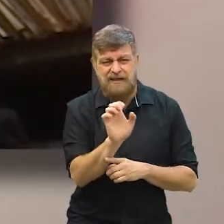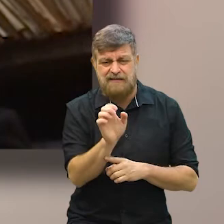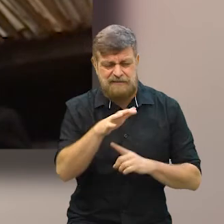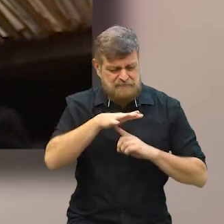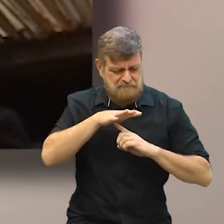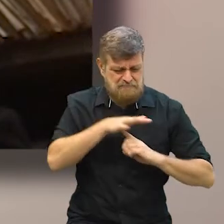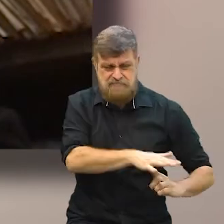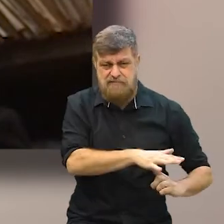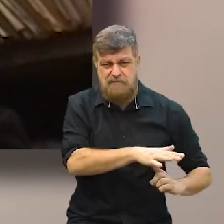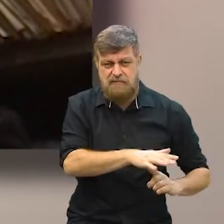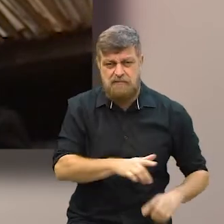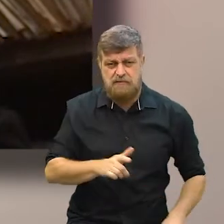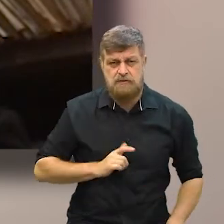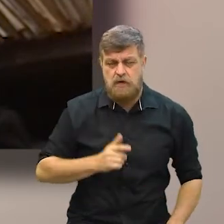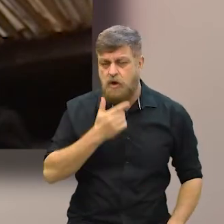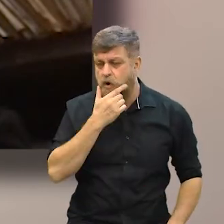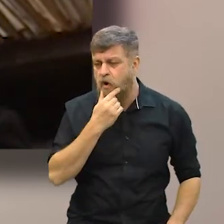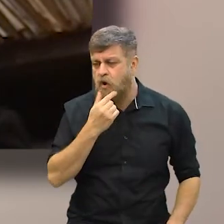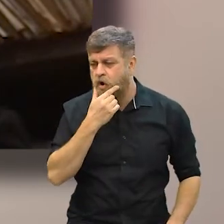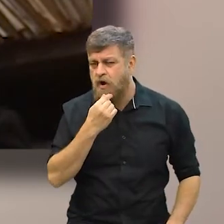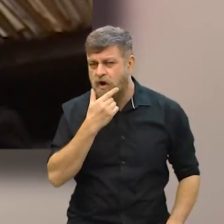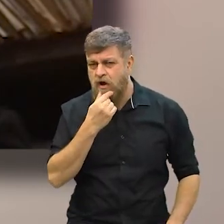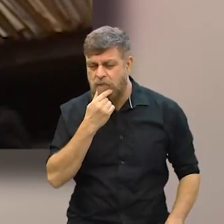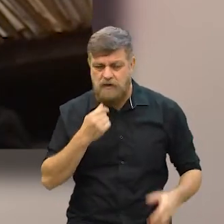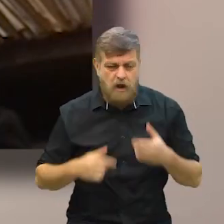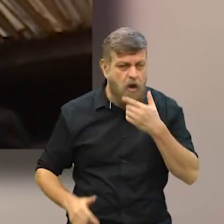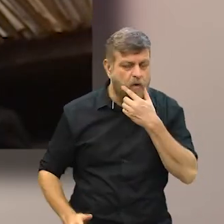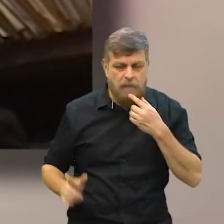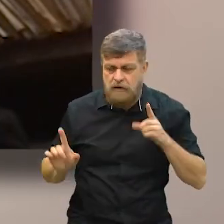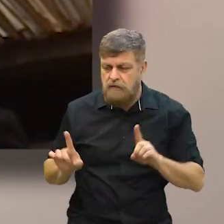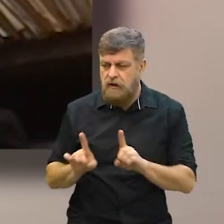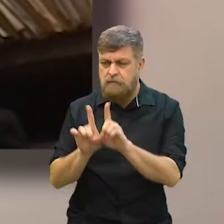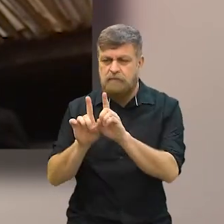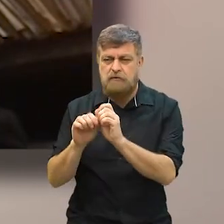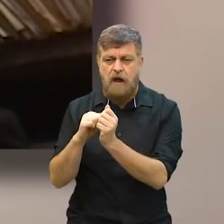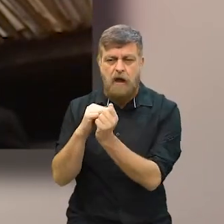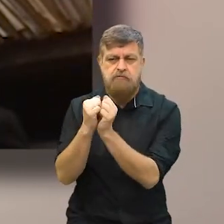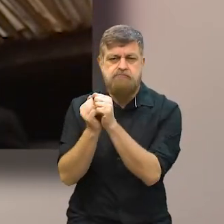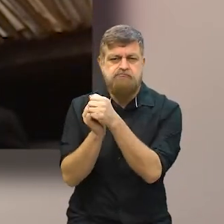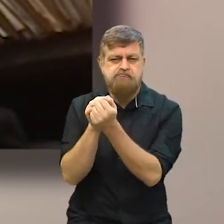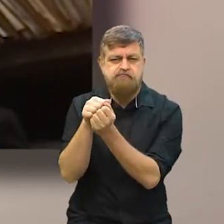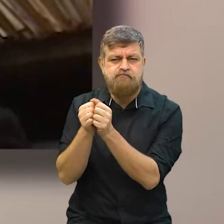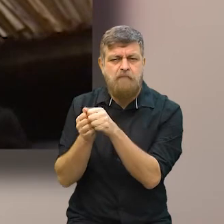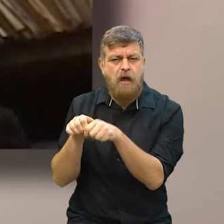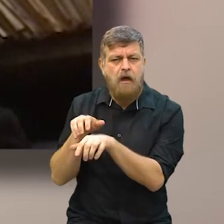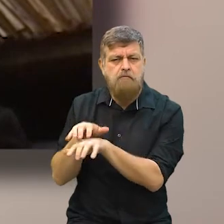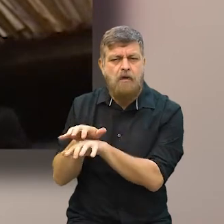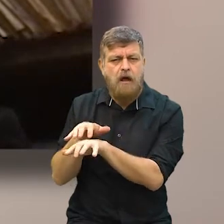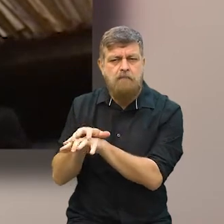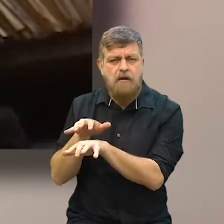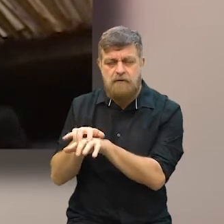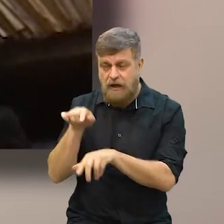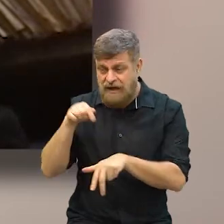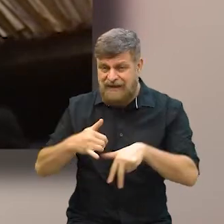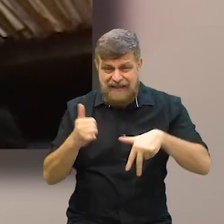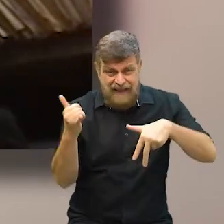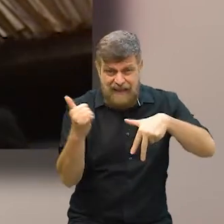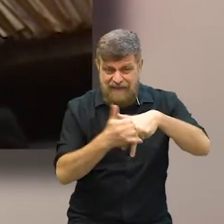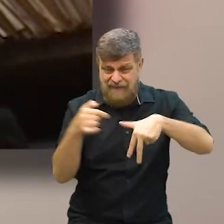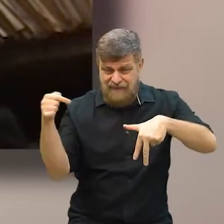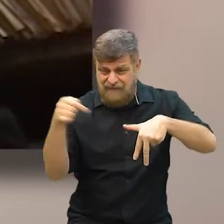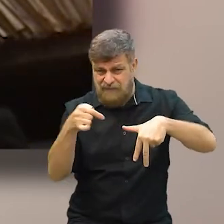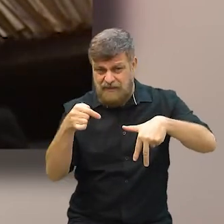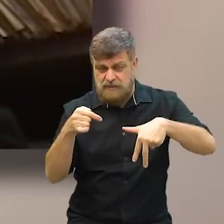homossexuais, com homens que faziam sexo com outros homens. E eles eram